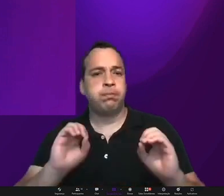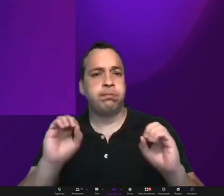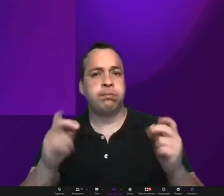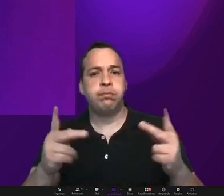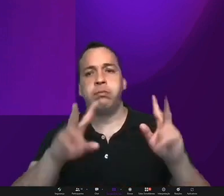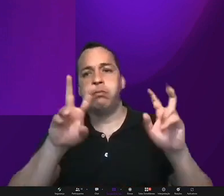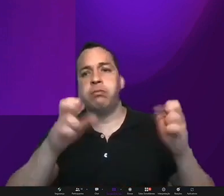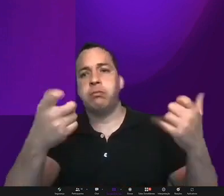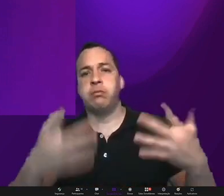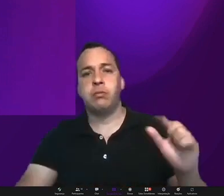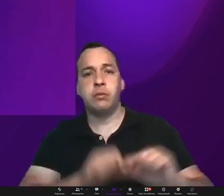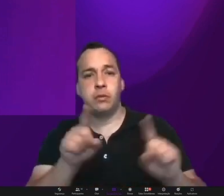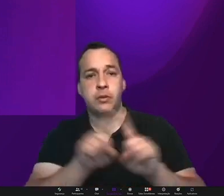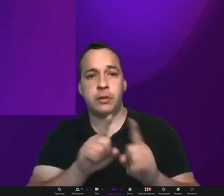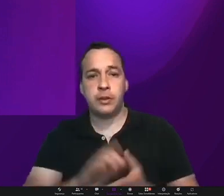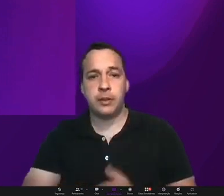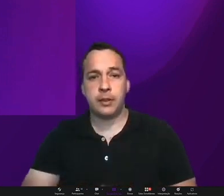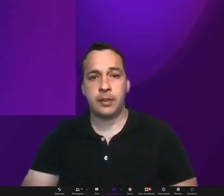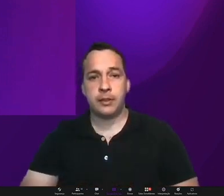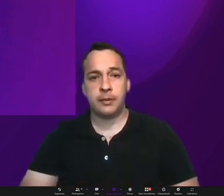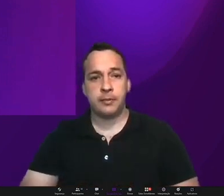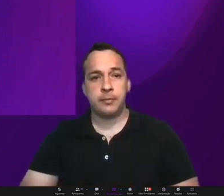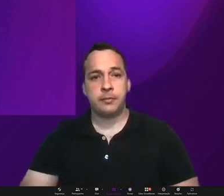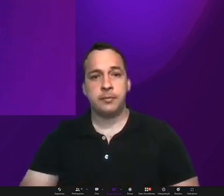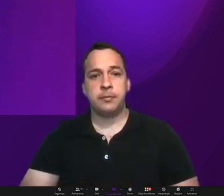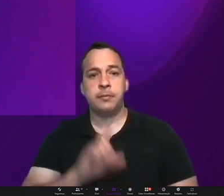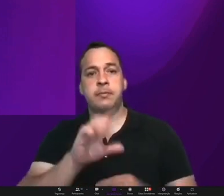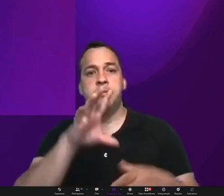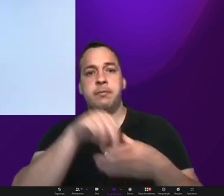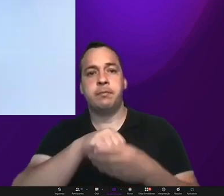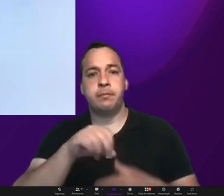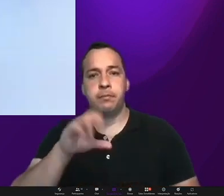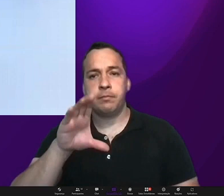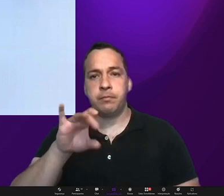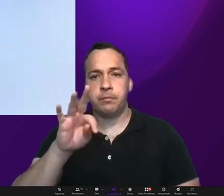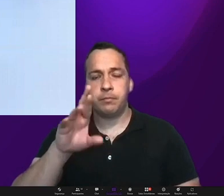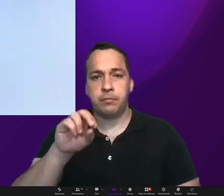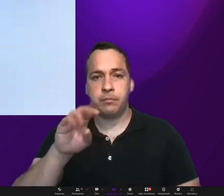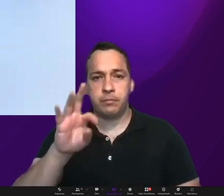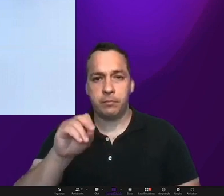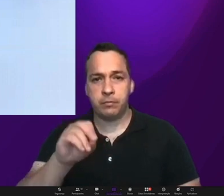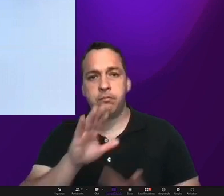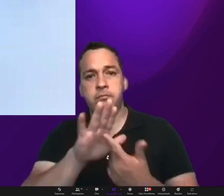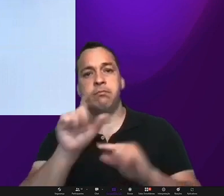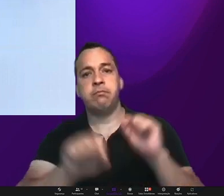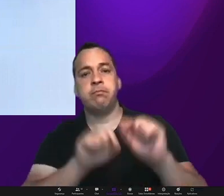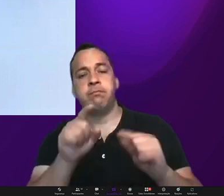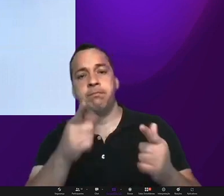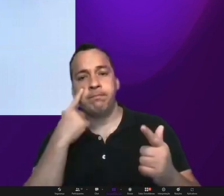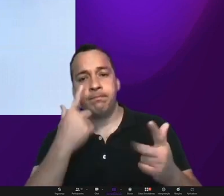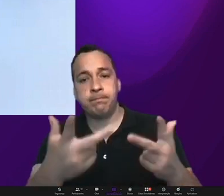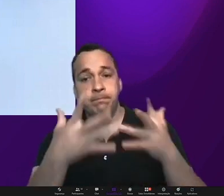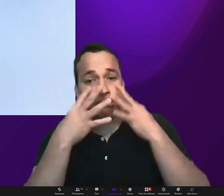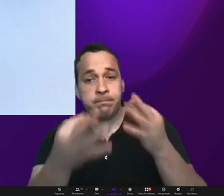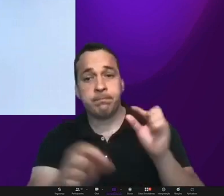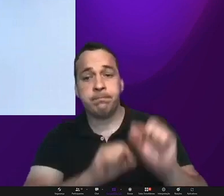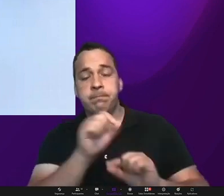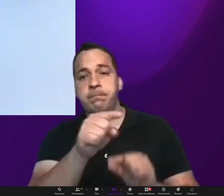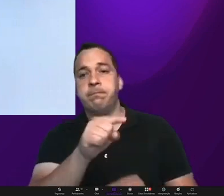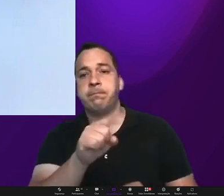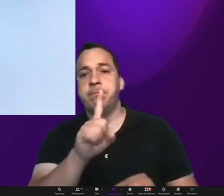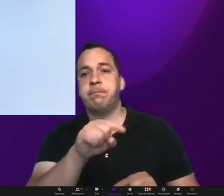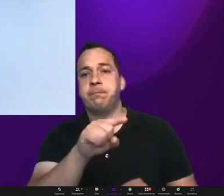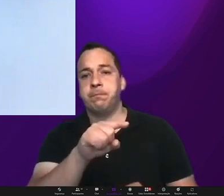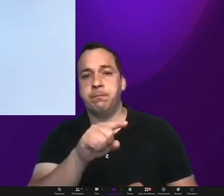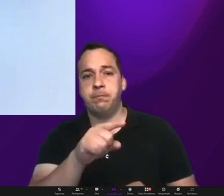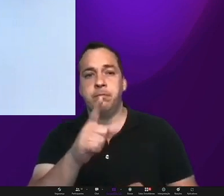é anticoagulação regional com citrato, e eu já gostaria de chamar a atenção nesse ponto, que, embora